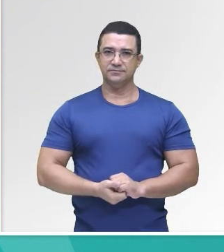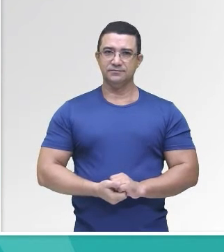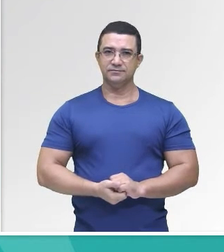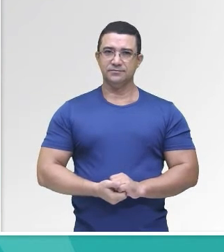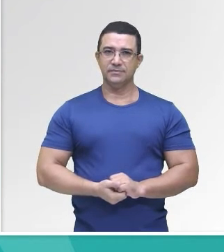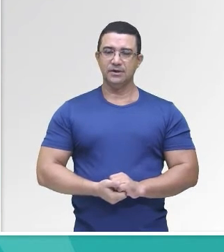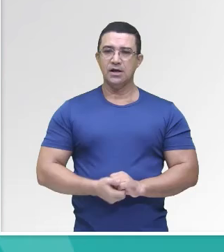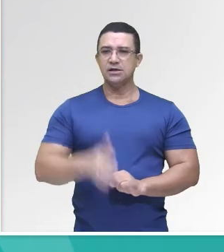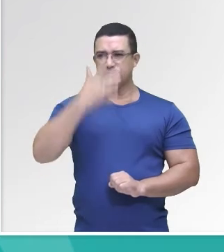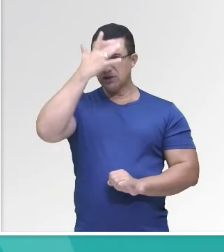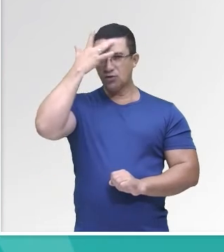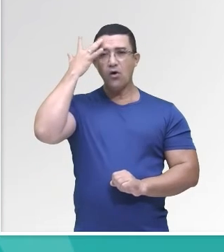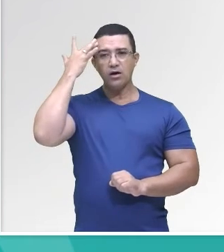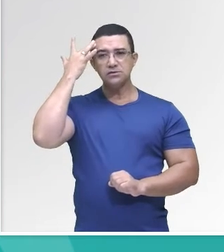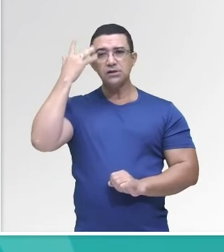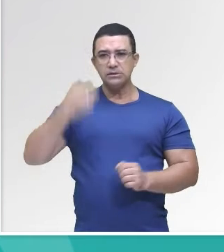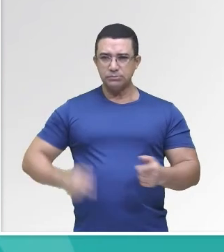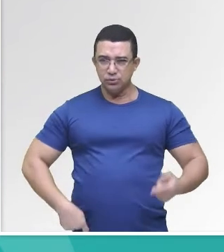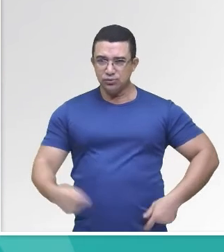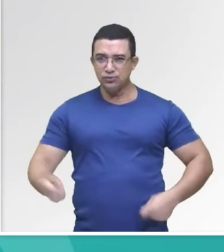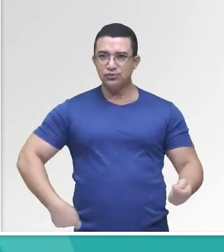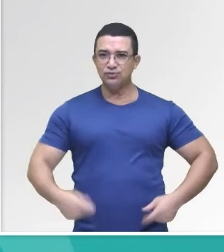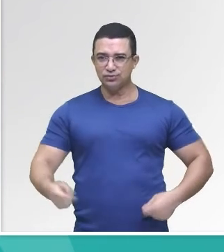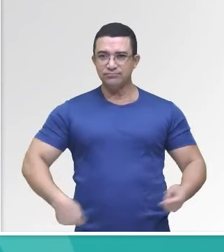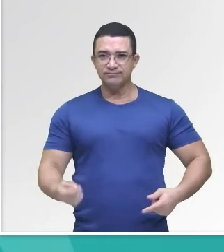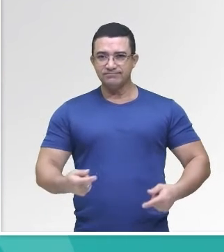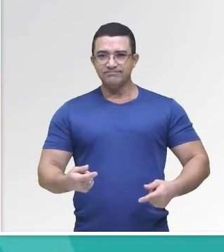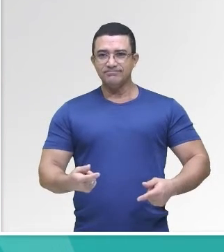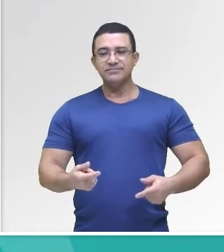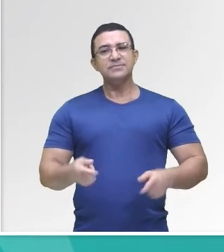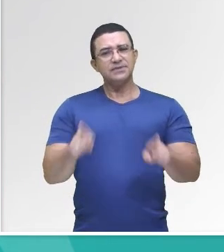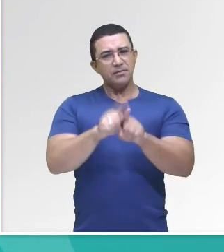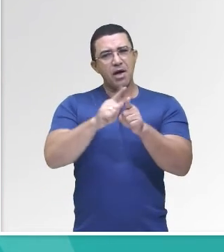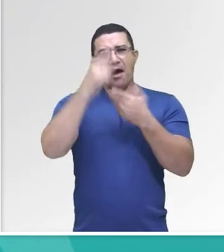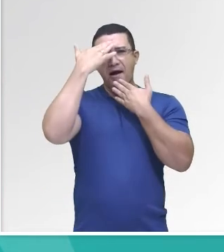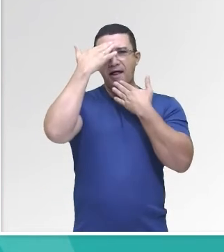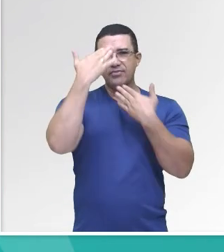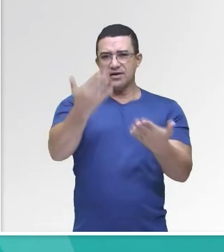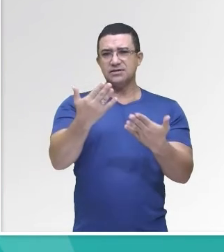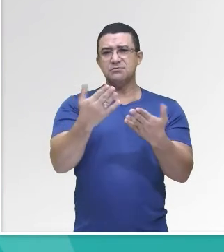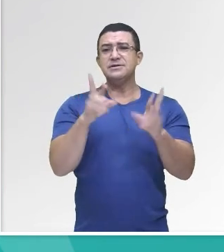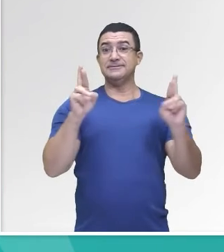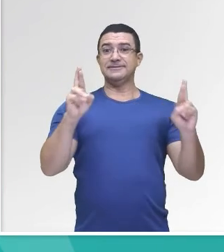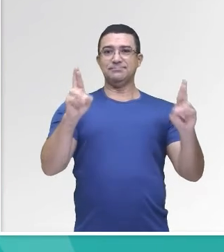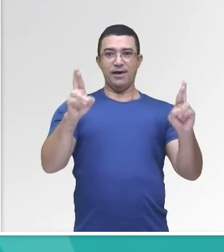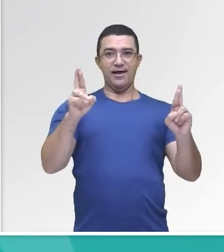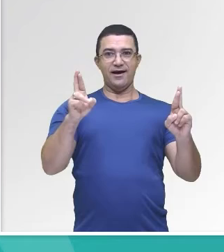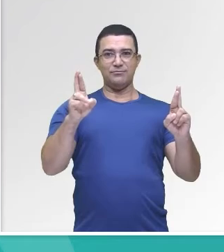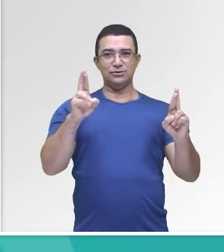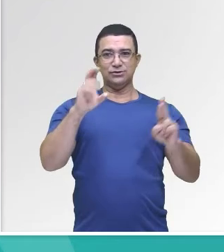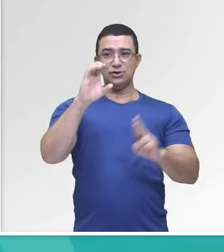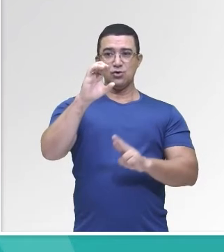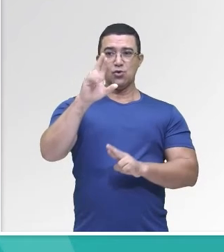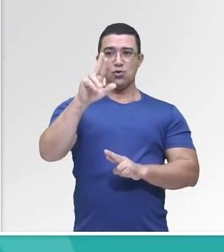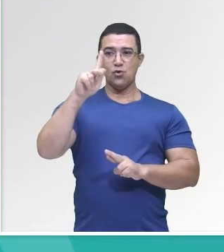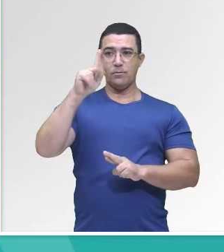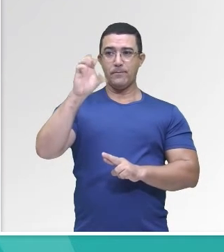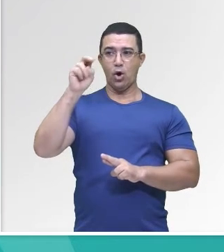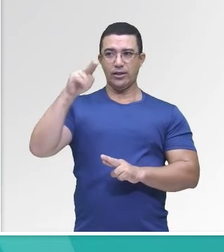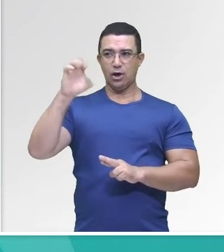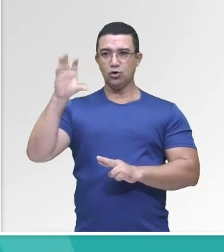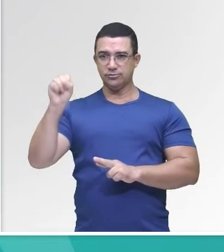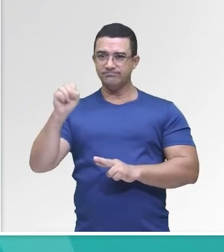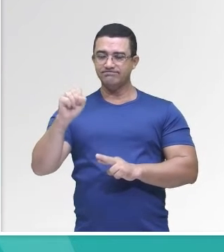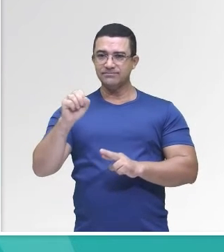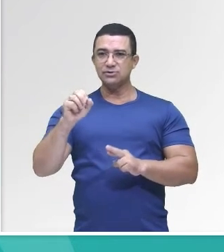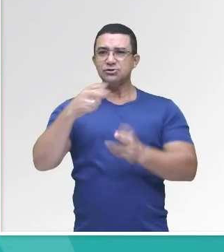Como consumidores, agradecemos y esperamos cupones de descuentos que